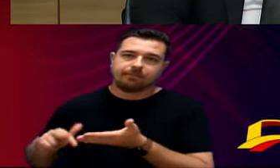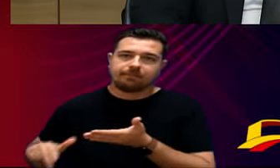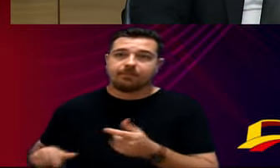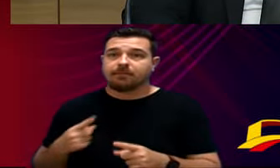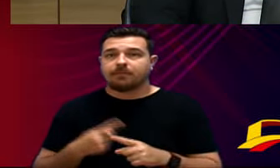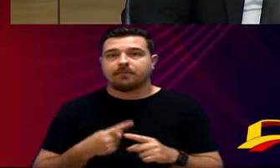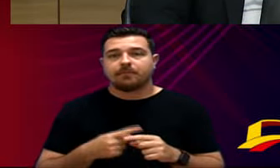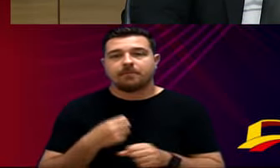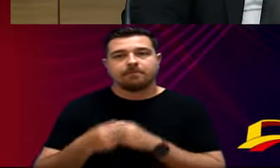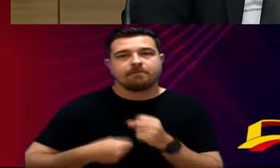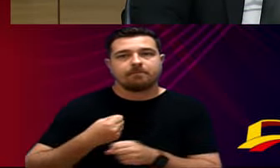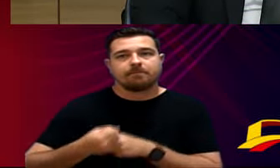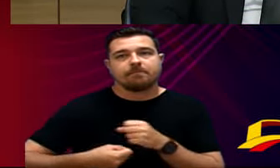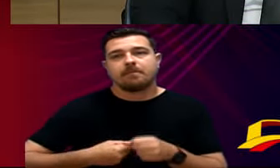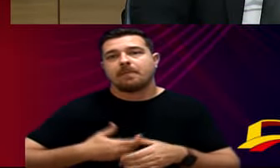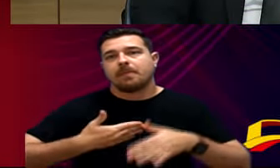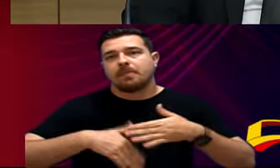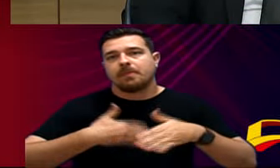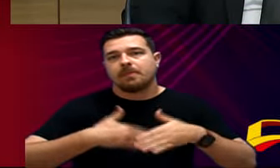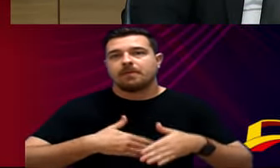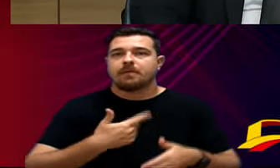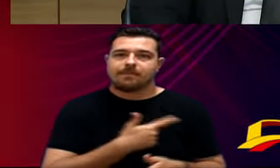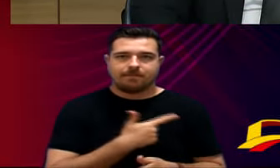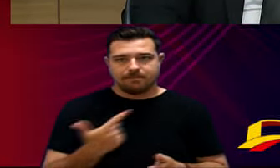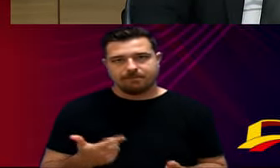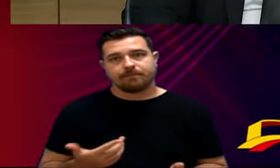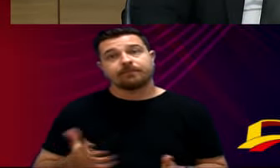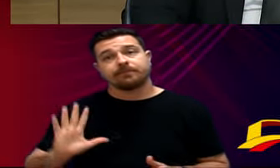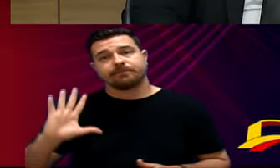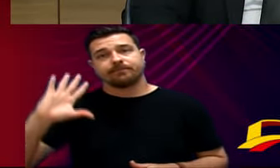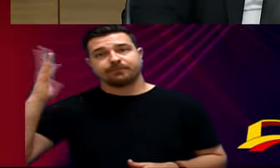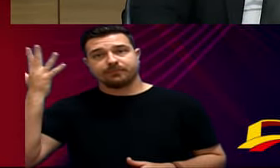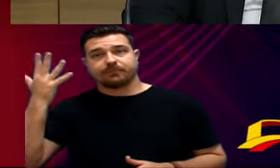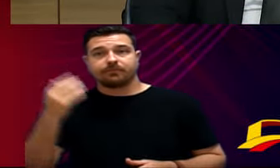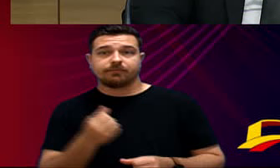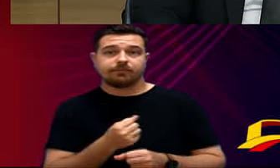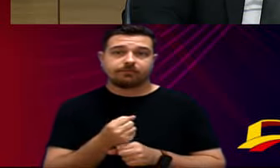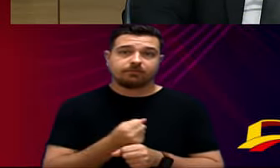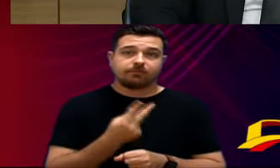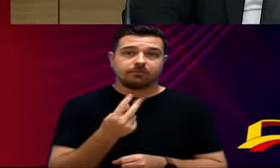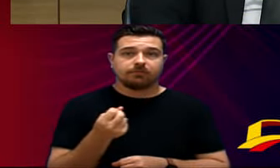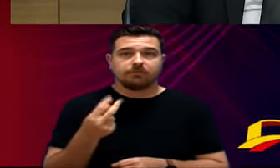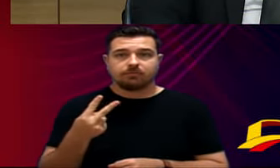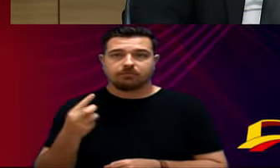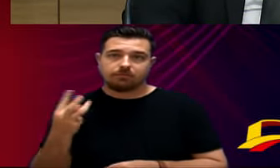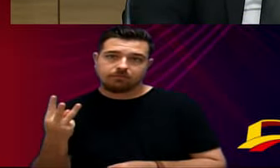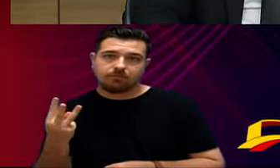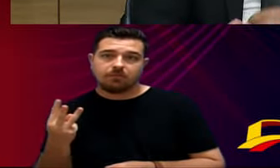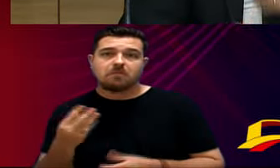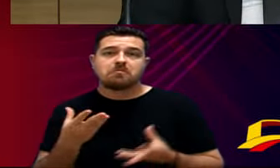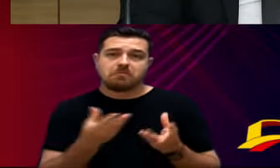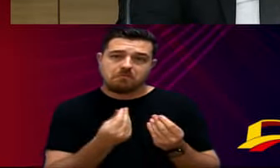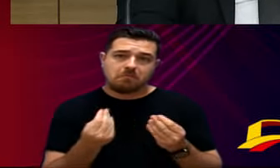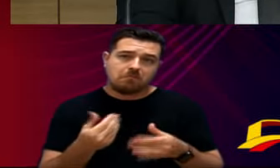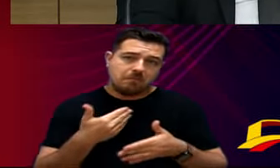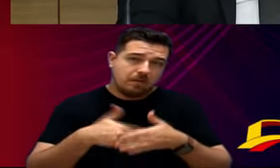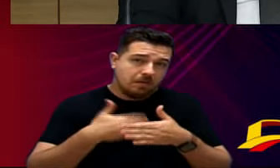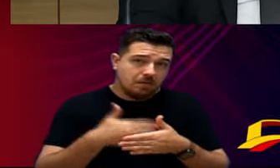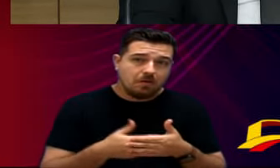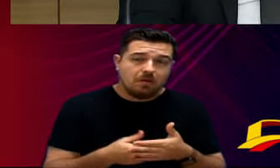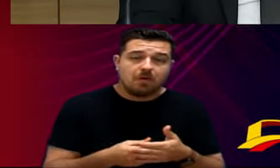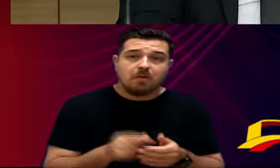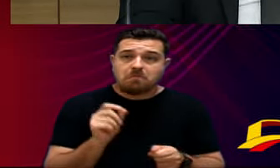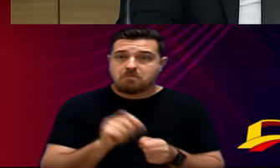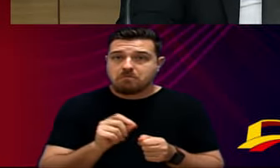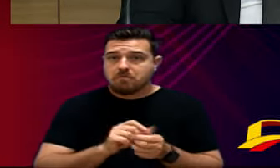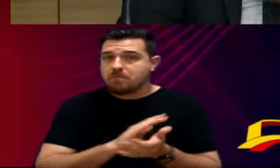anos não foi feito nenhuma prova Inter né e de repente aconteceu em 2023 e muitos que não passaram que não fizeram